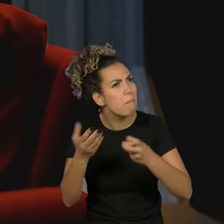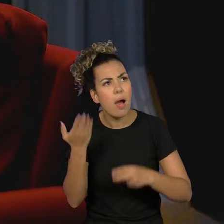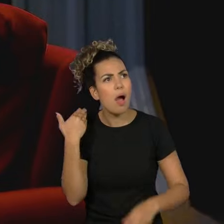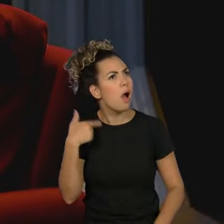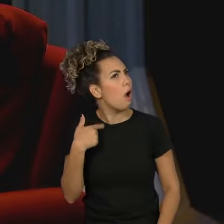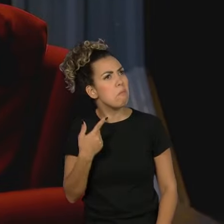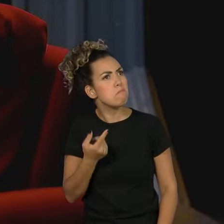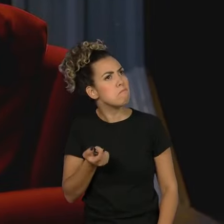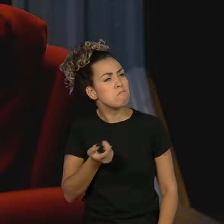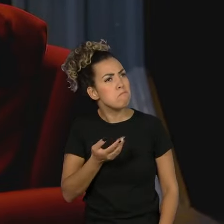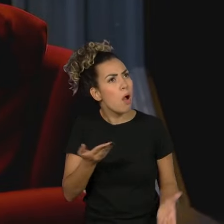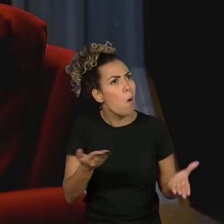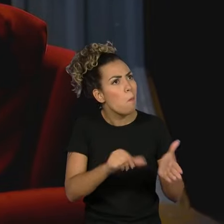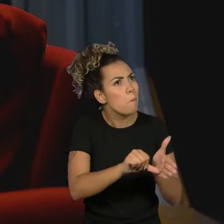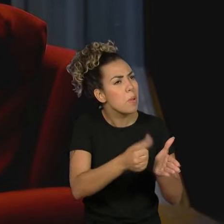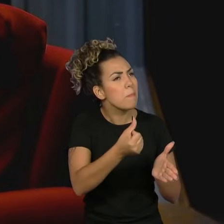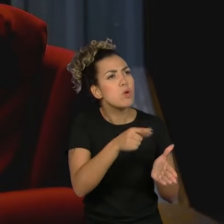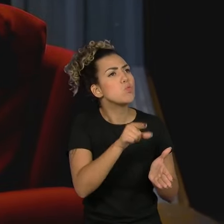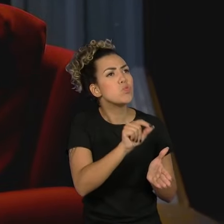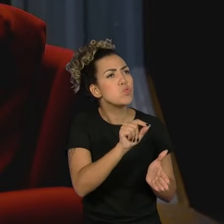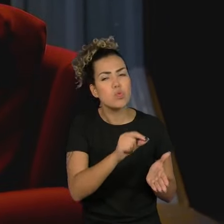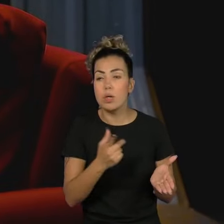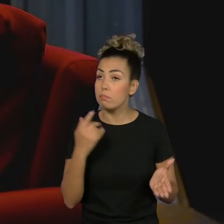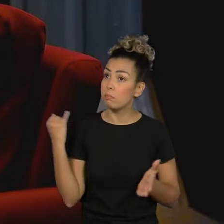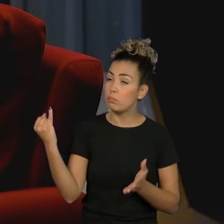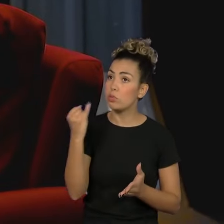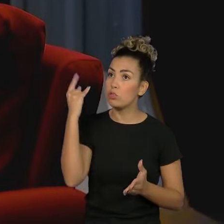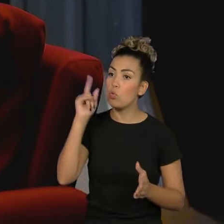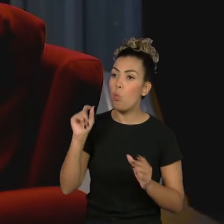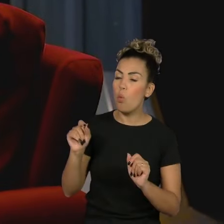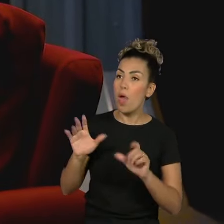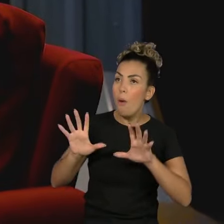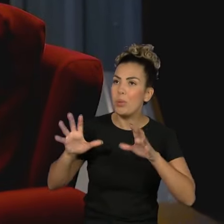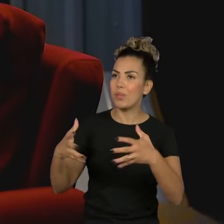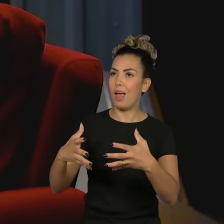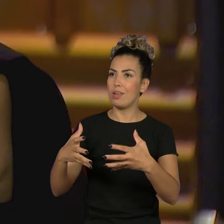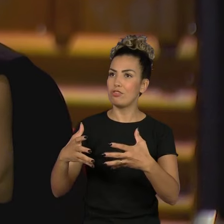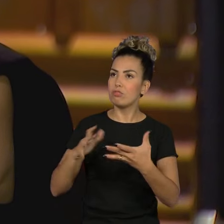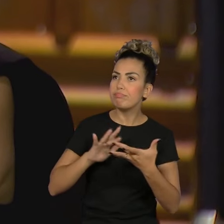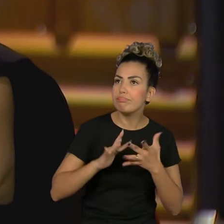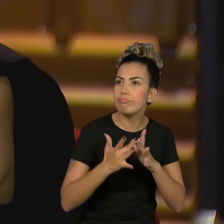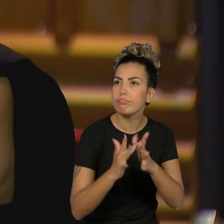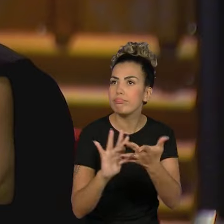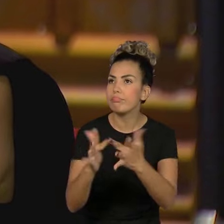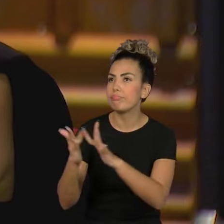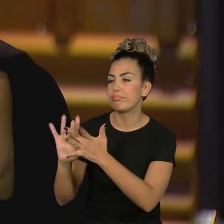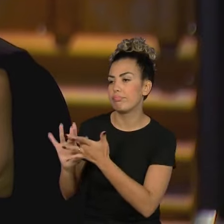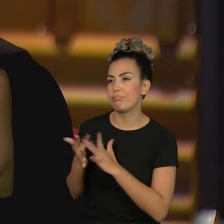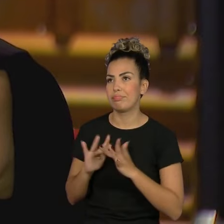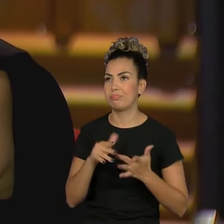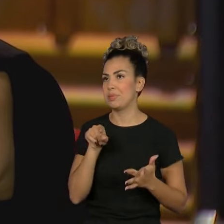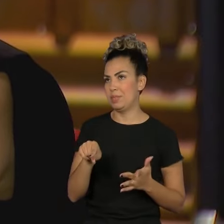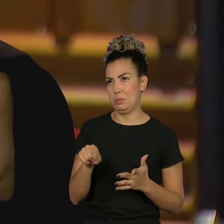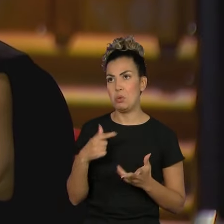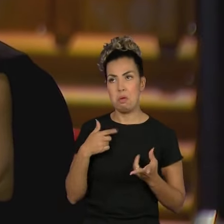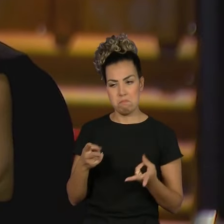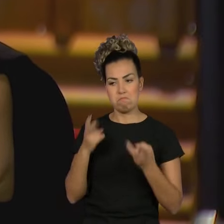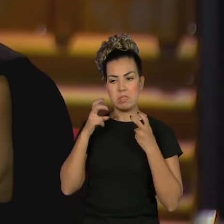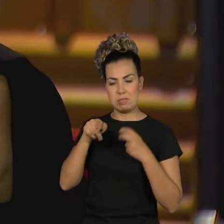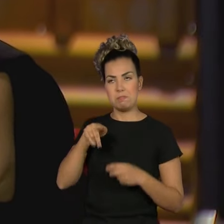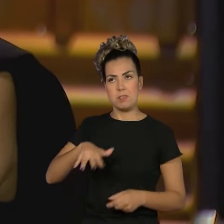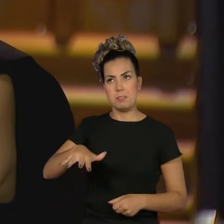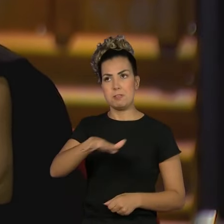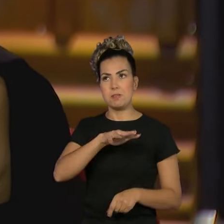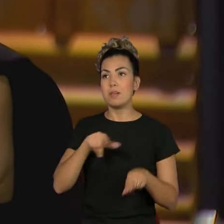antes eu fundamentalmente aprendo sobre comunhão sobre comunidade hum eh eu aprendo